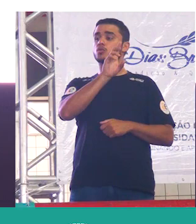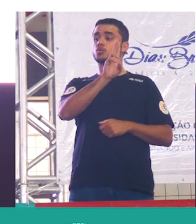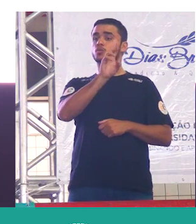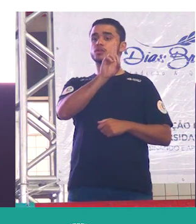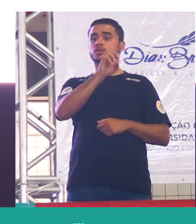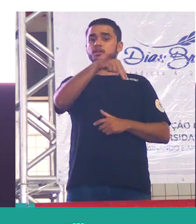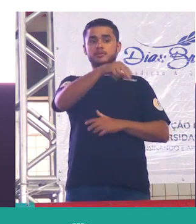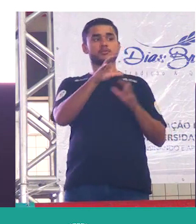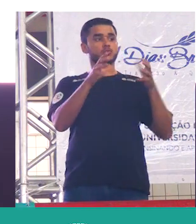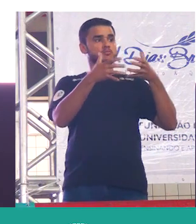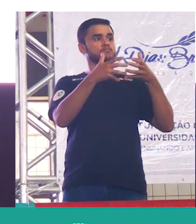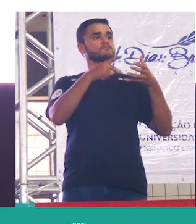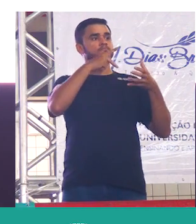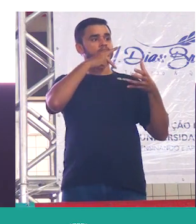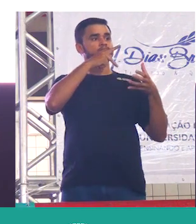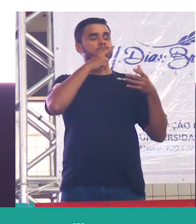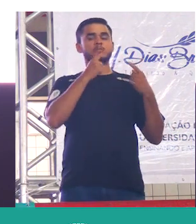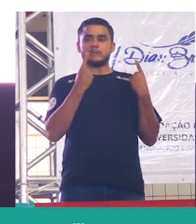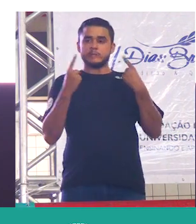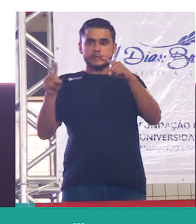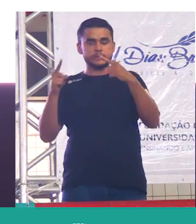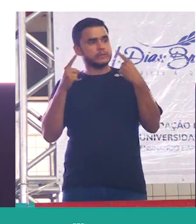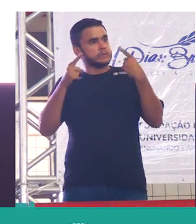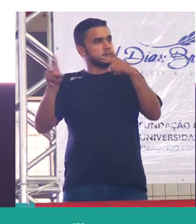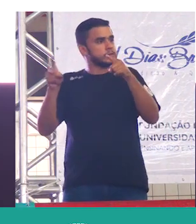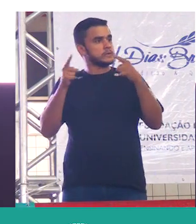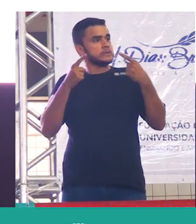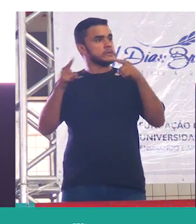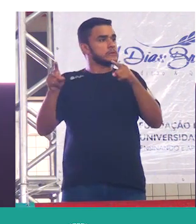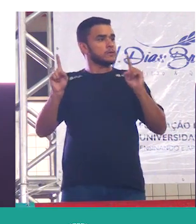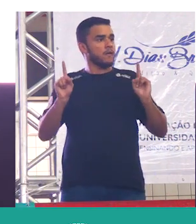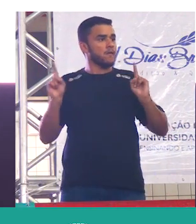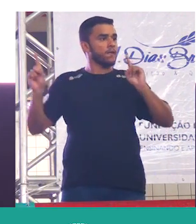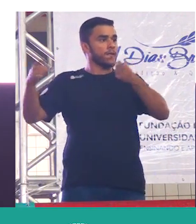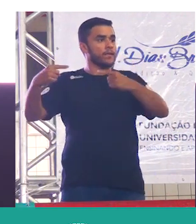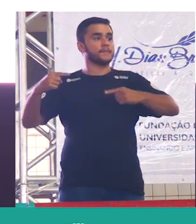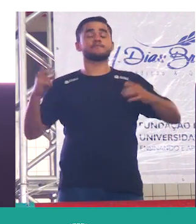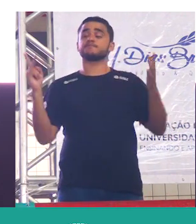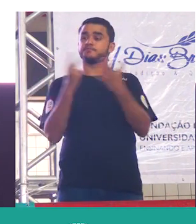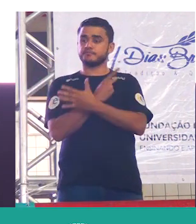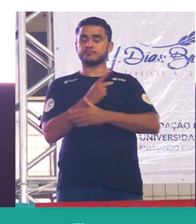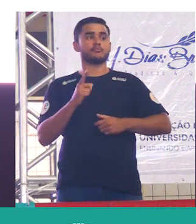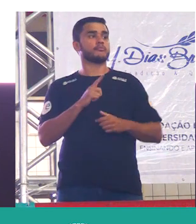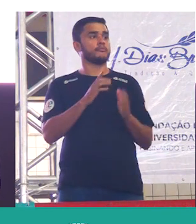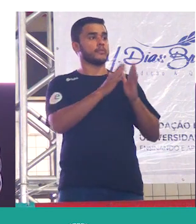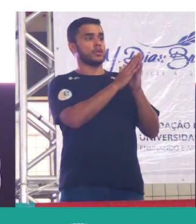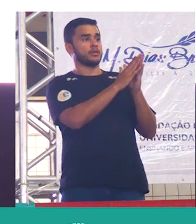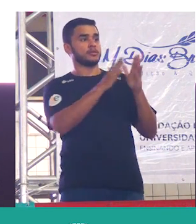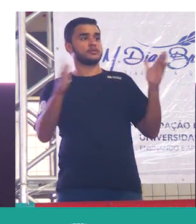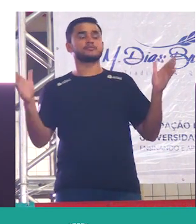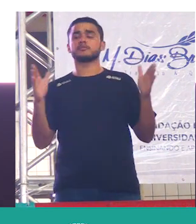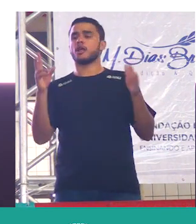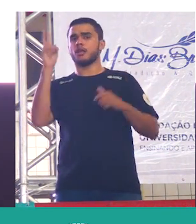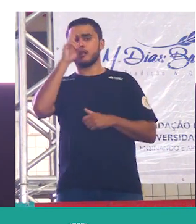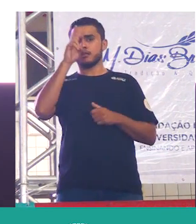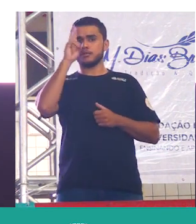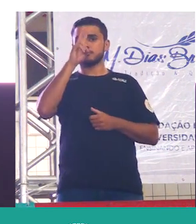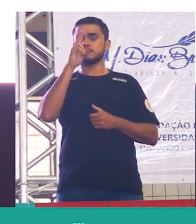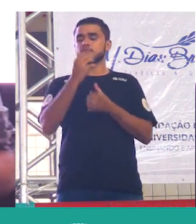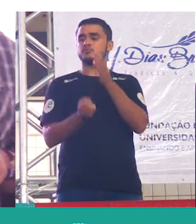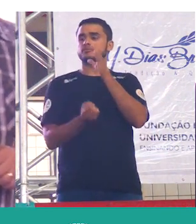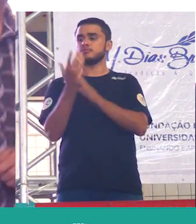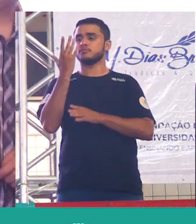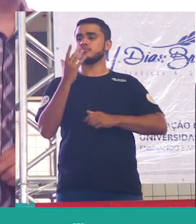partidos, bateram muito de frente com o Vargas. E, pessoal, foi nesse governo do Vargas que foi criada a